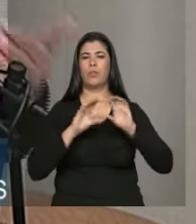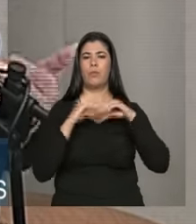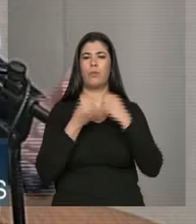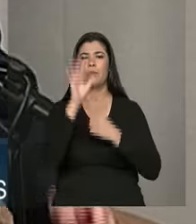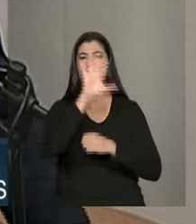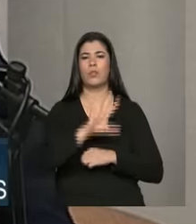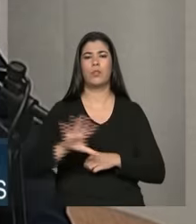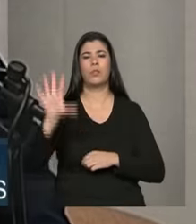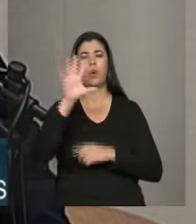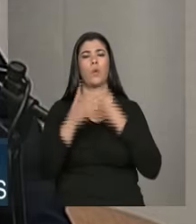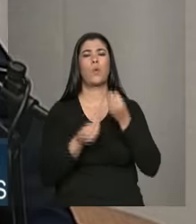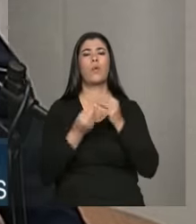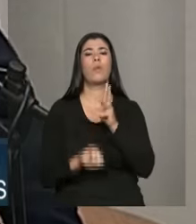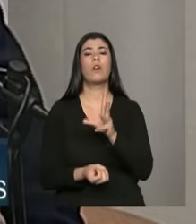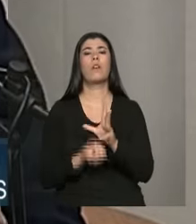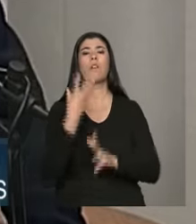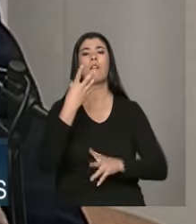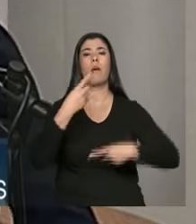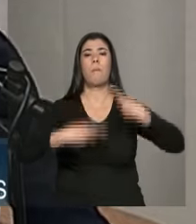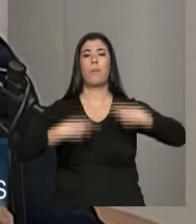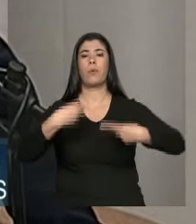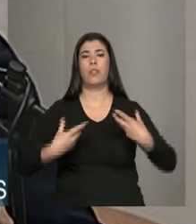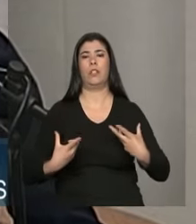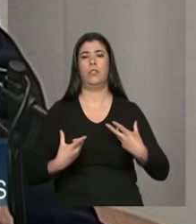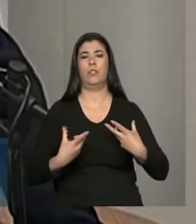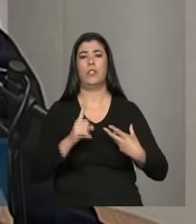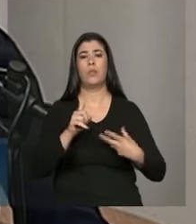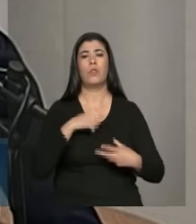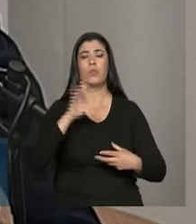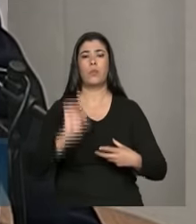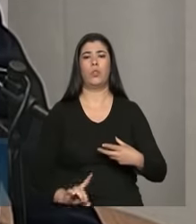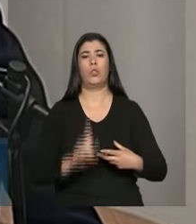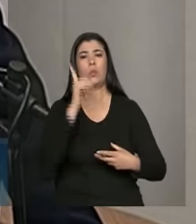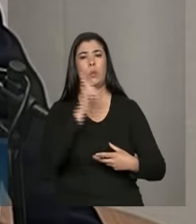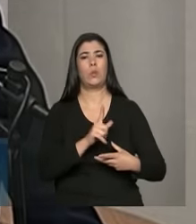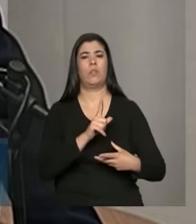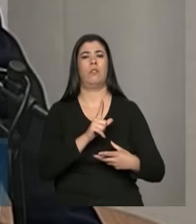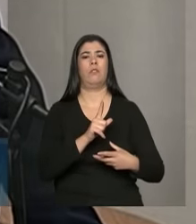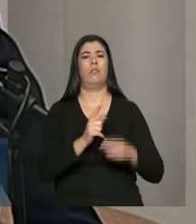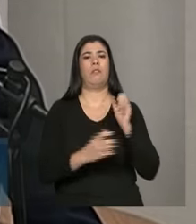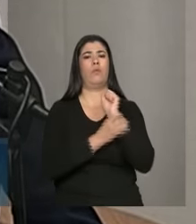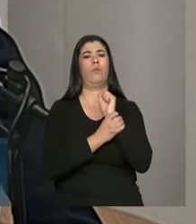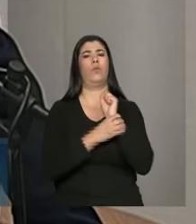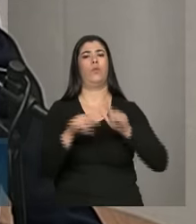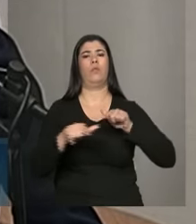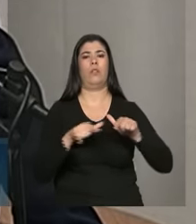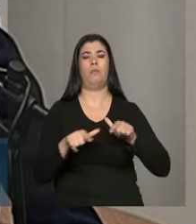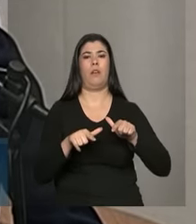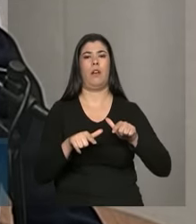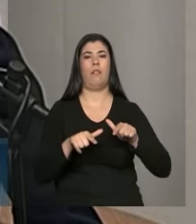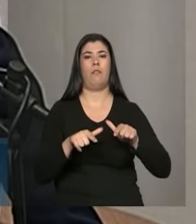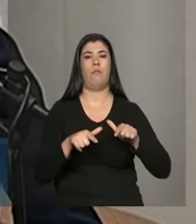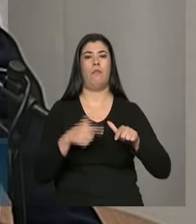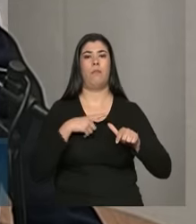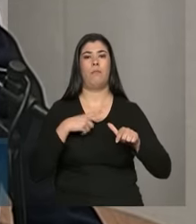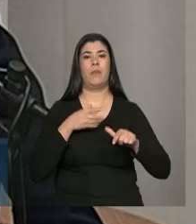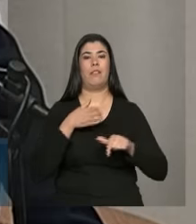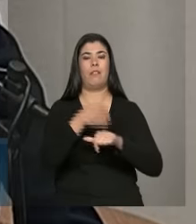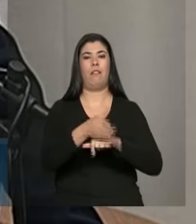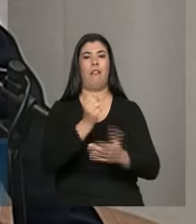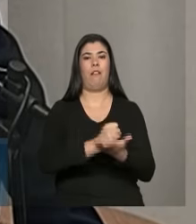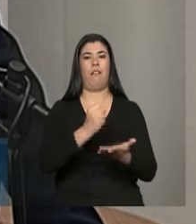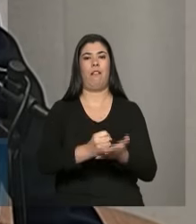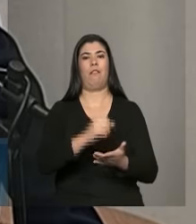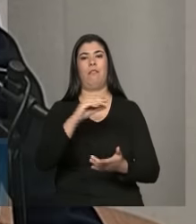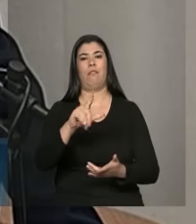que vão além da oferta do seguro desemprego para que essas pessoas possam efetivamente se inserir no mercado formal de trabalho e não terem que